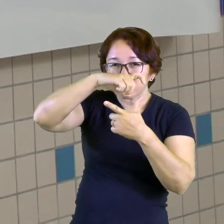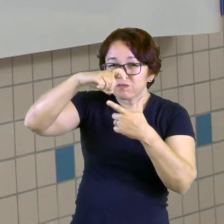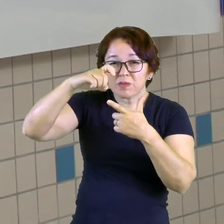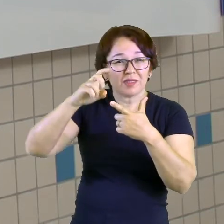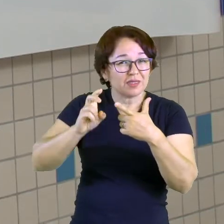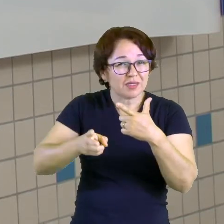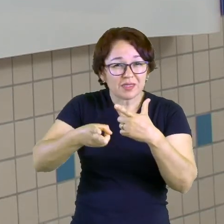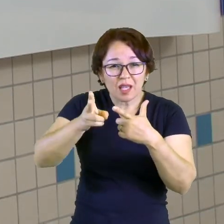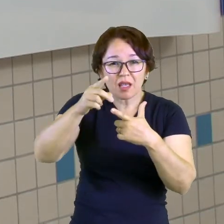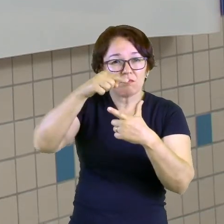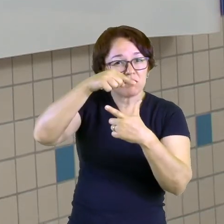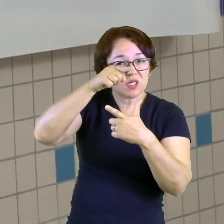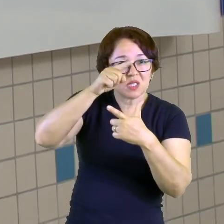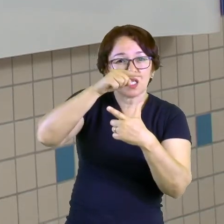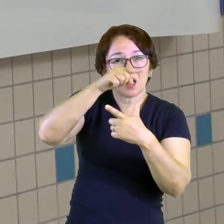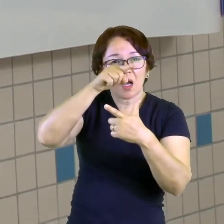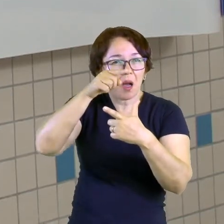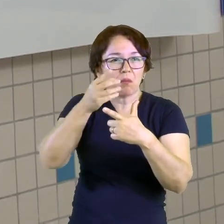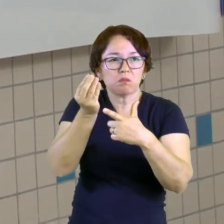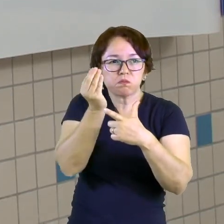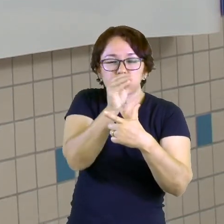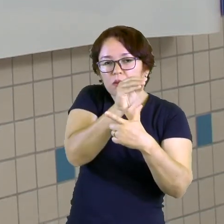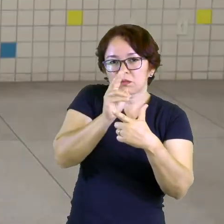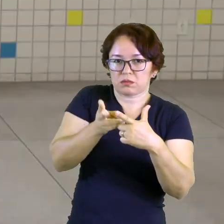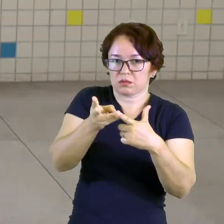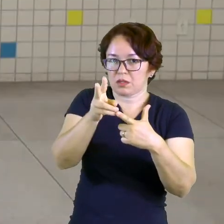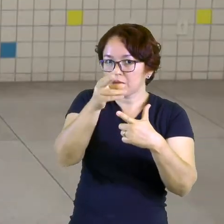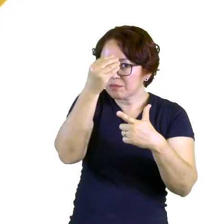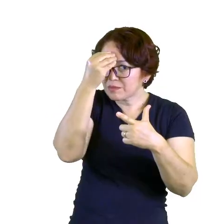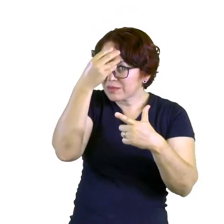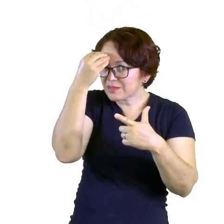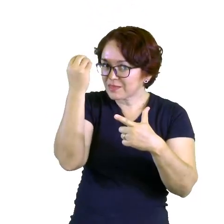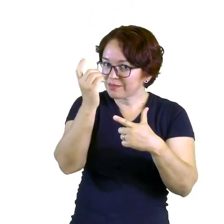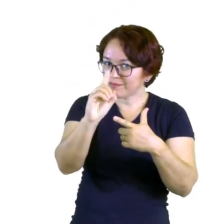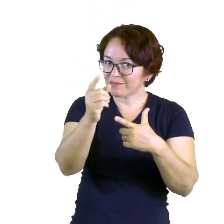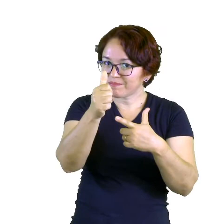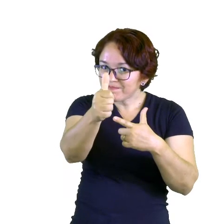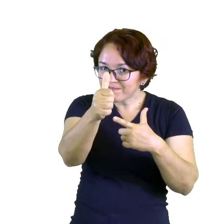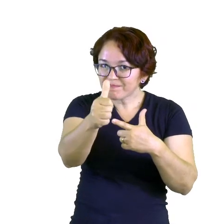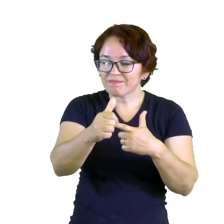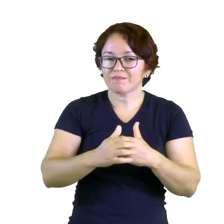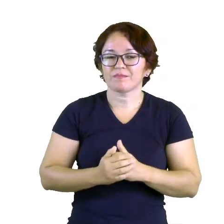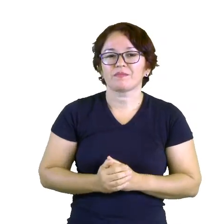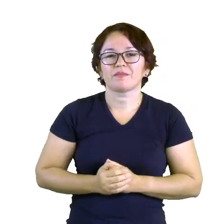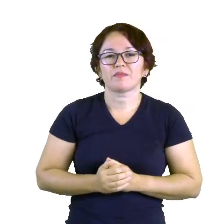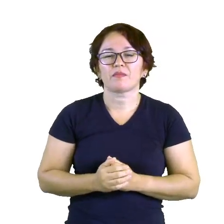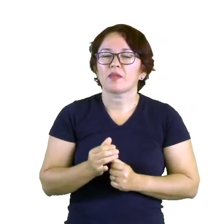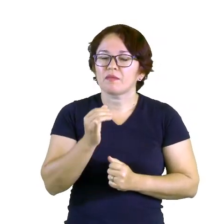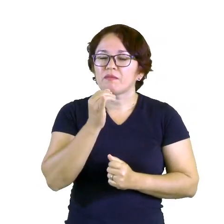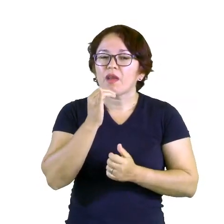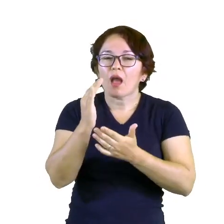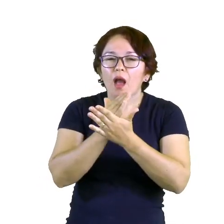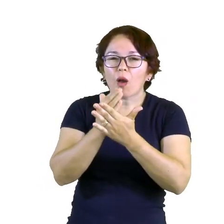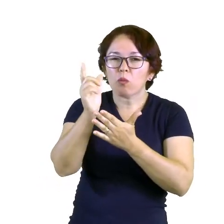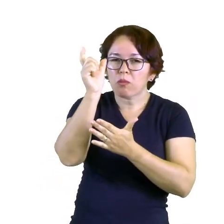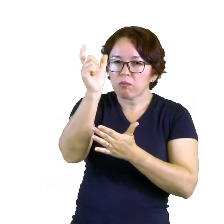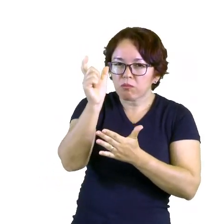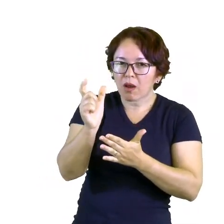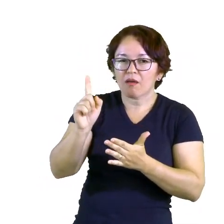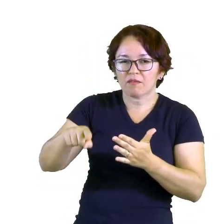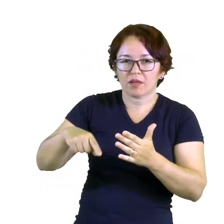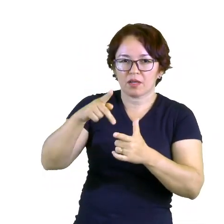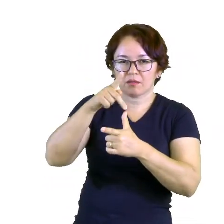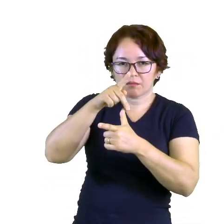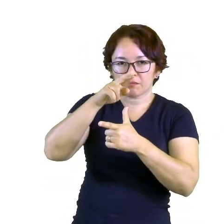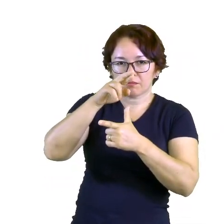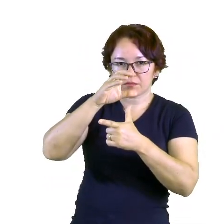acentuadas. Essa deixa aí, ó, não esqueçam mais. Vamos conhecer alguns exemplos?